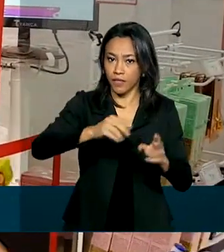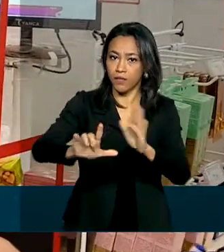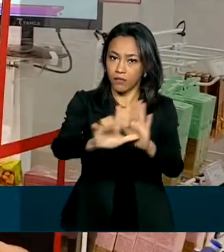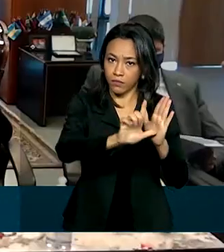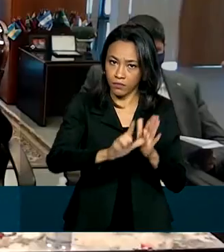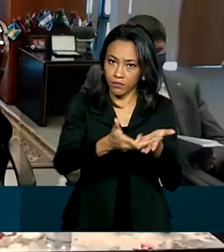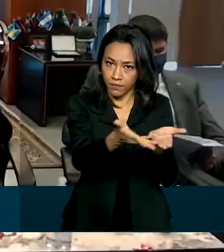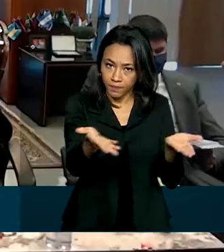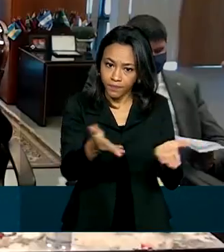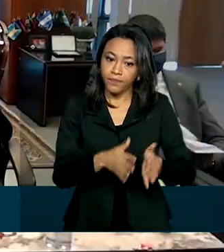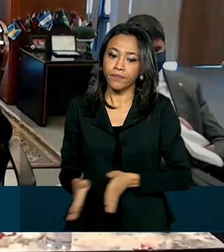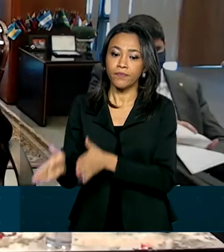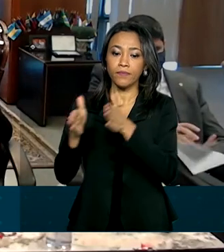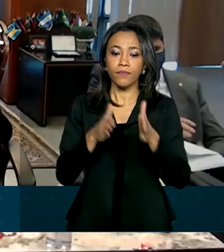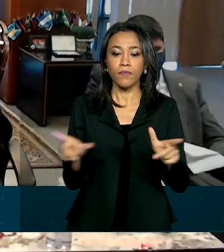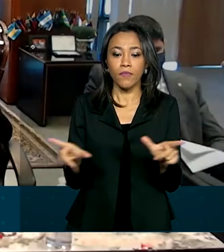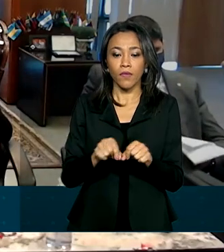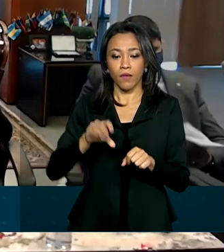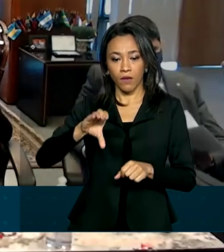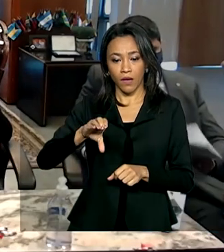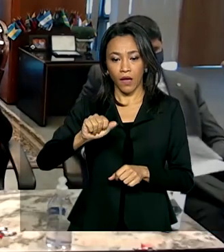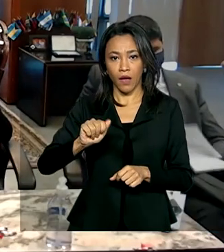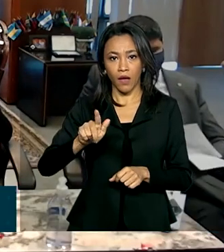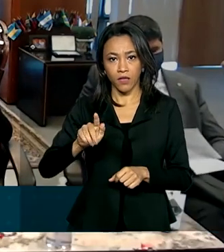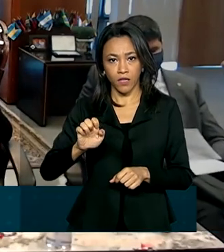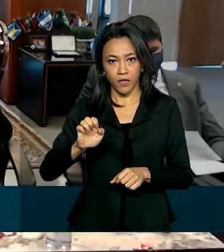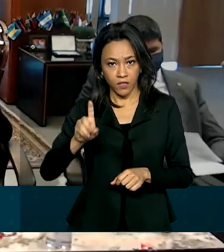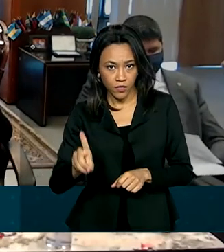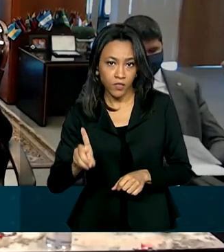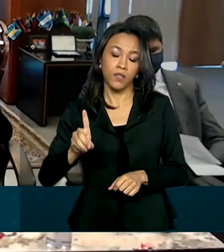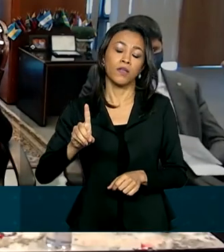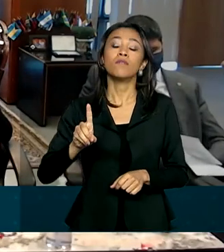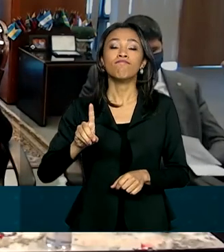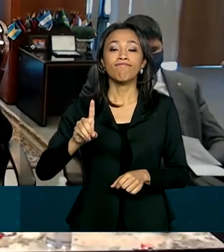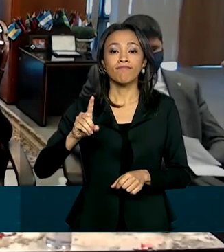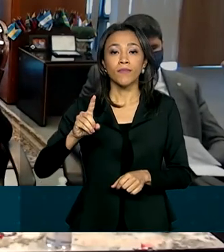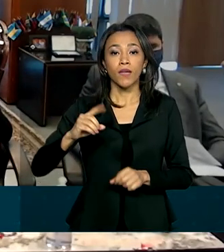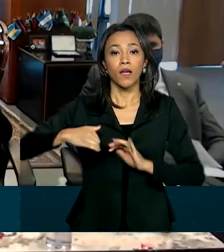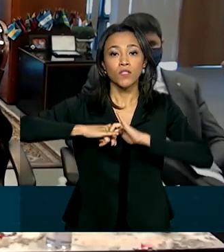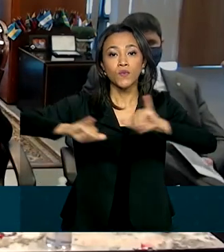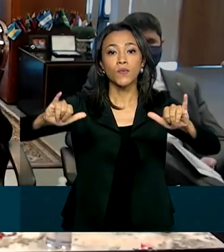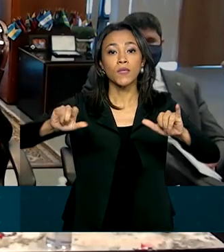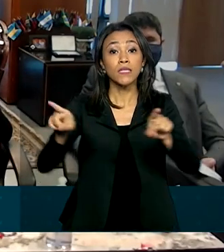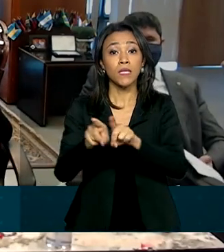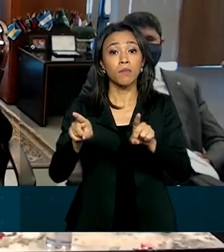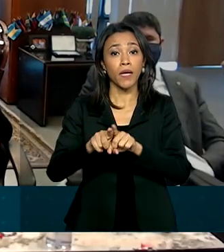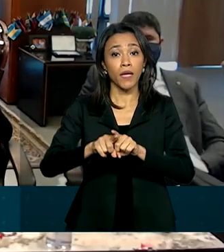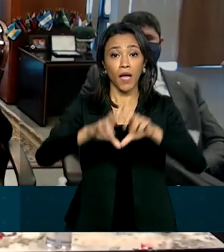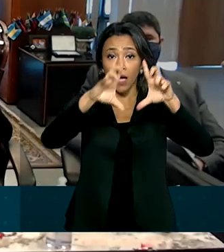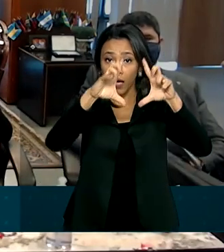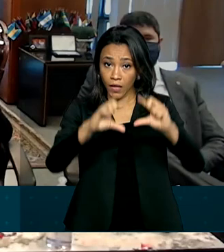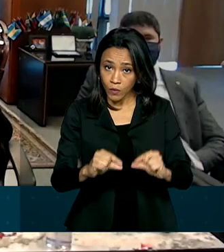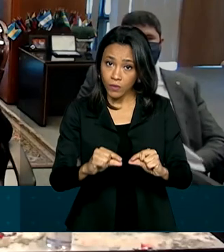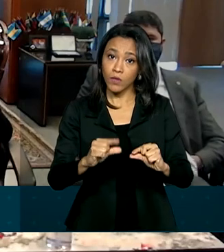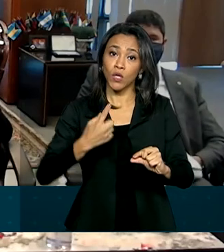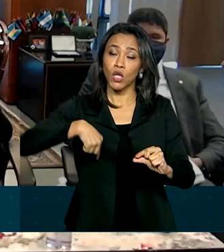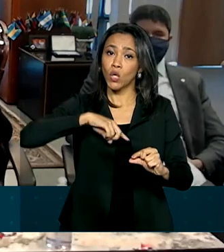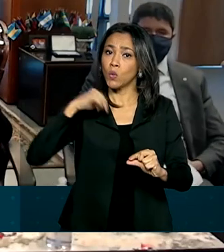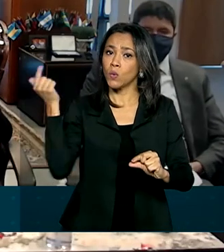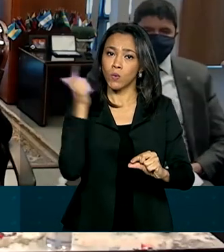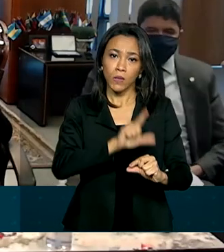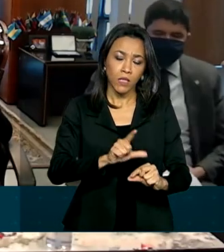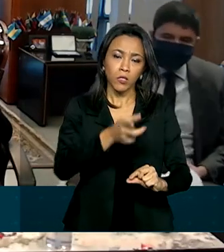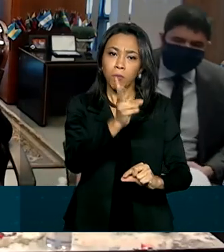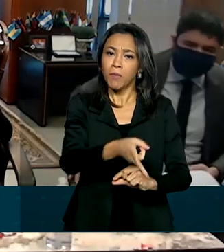serviços. O Caged tem uma função de demonstrar também a redução, que nós não estamos conseguindo manter